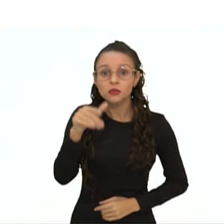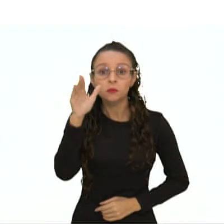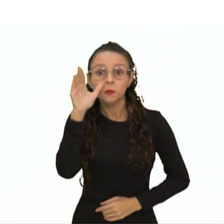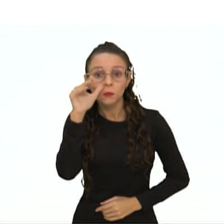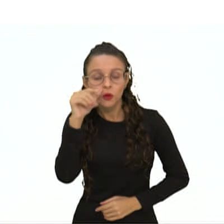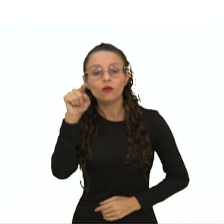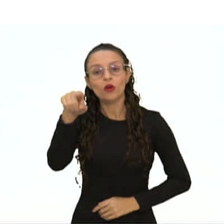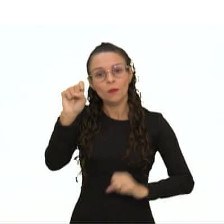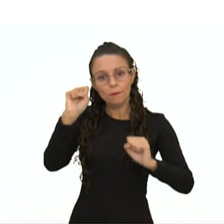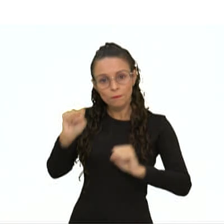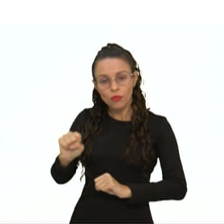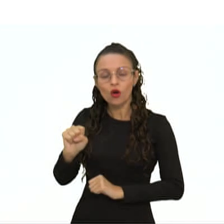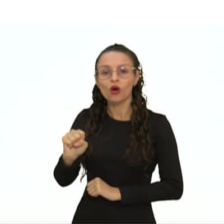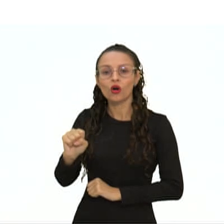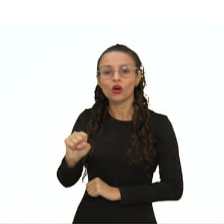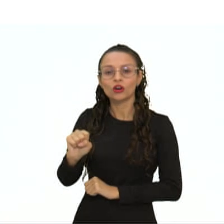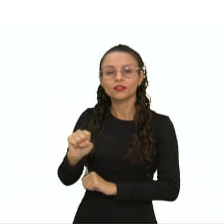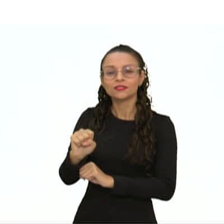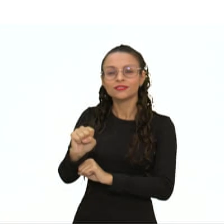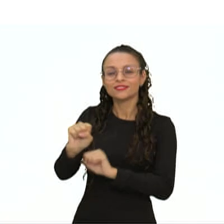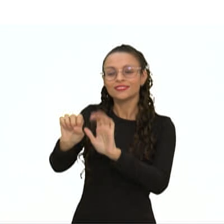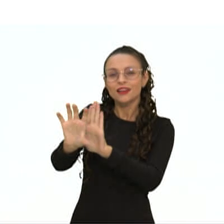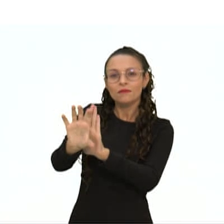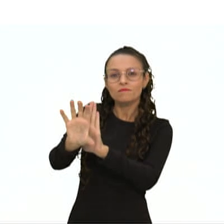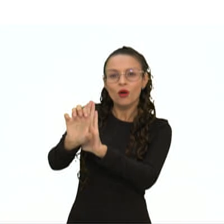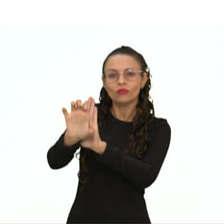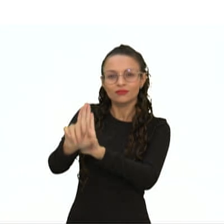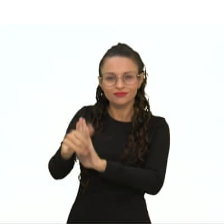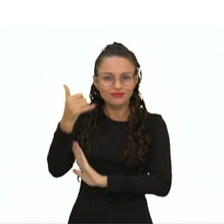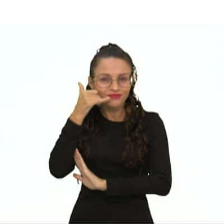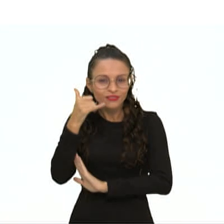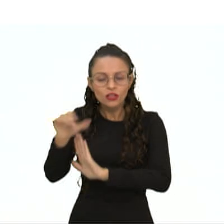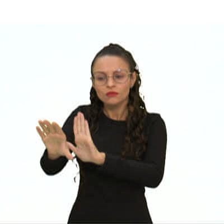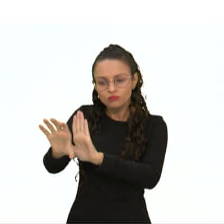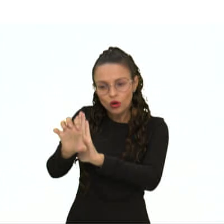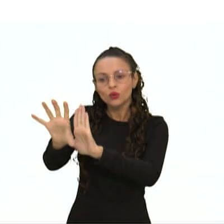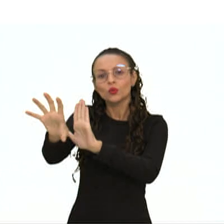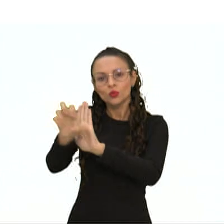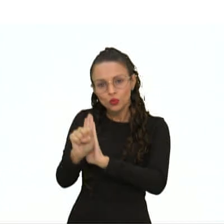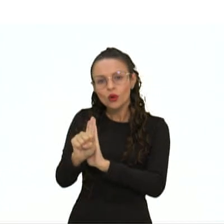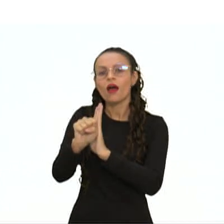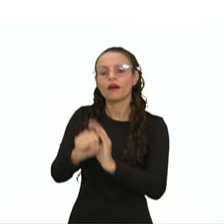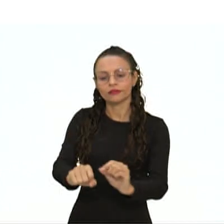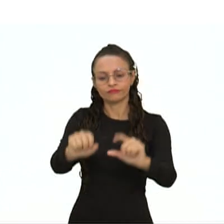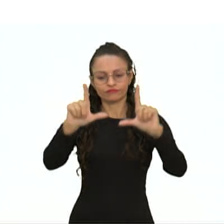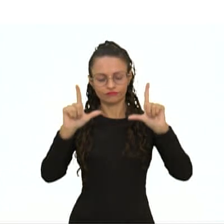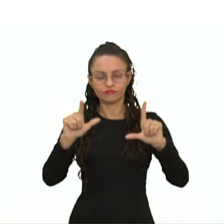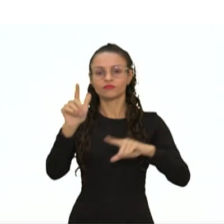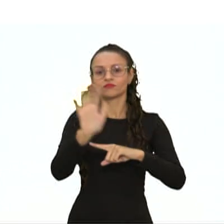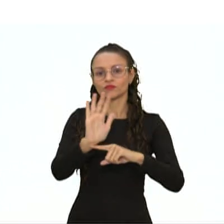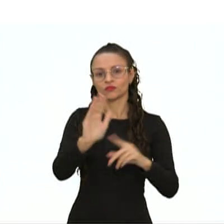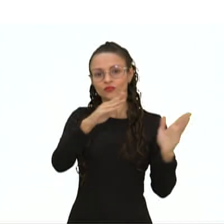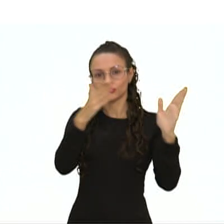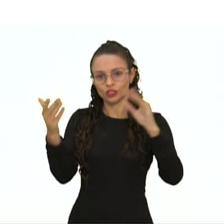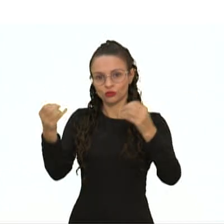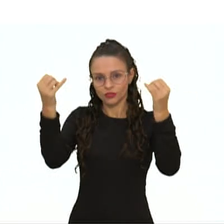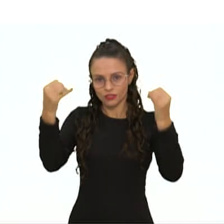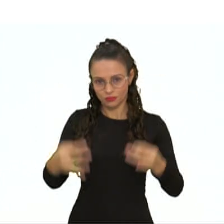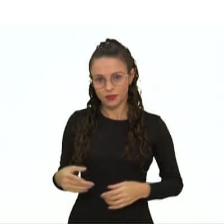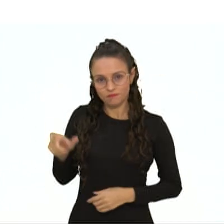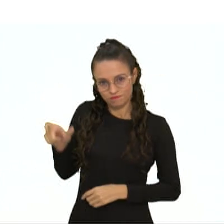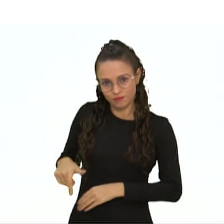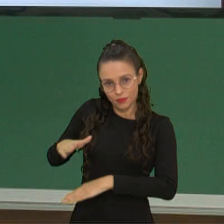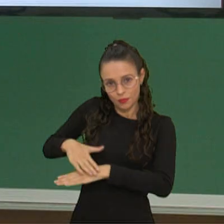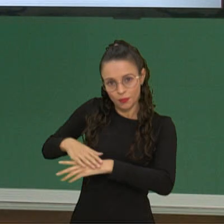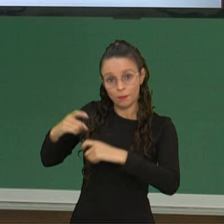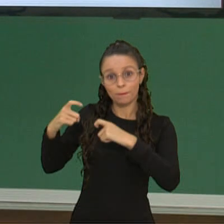você pode acessar com a câmera aqui do seu celular o qr code e vai te levar a esse vídeo explicadinho aí